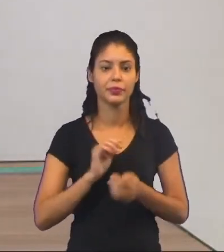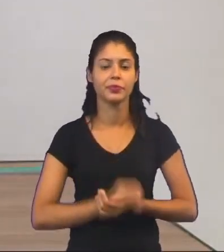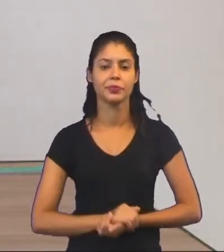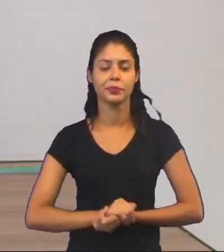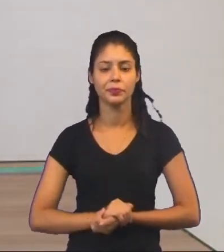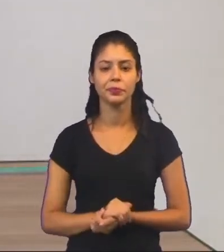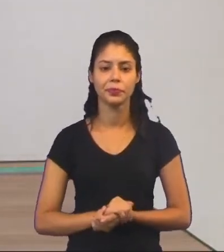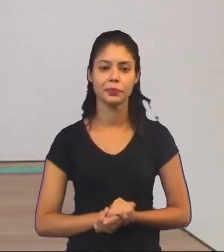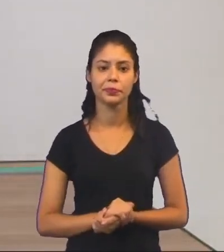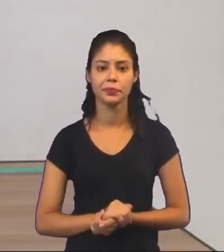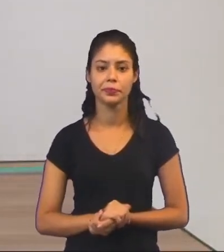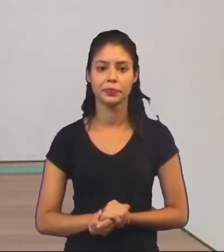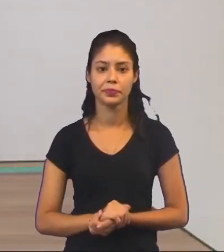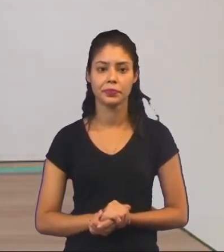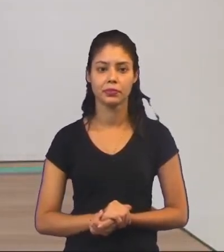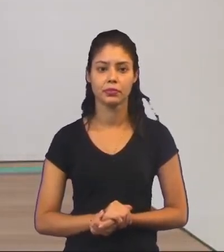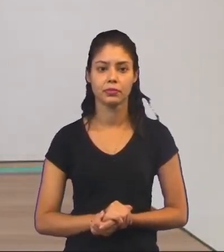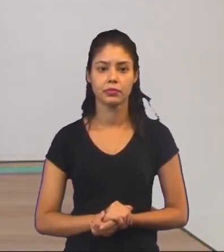fazer.